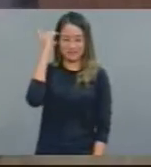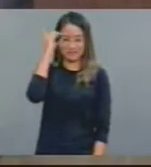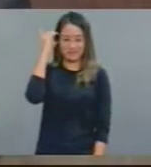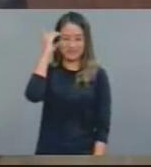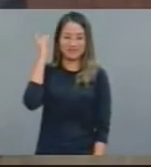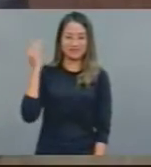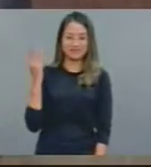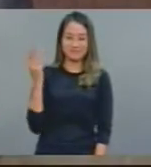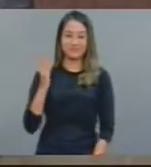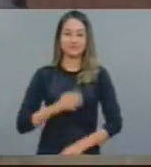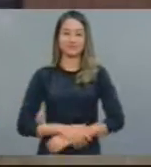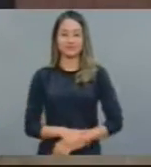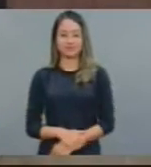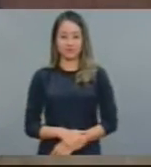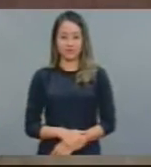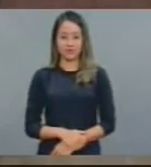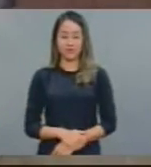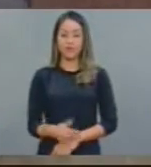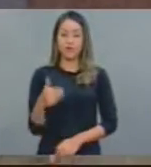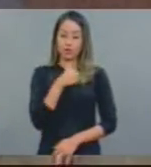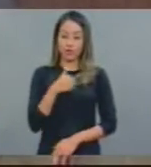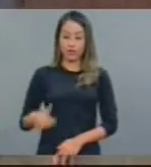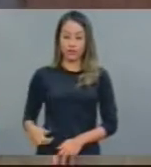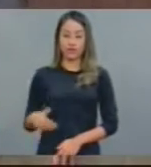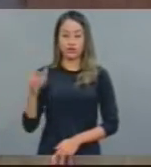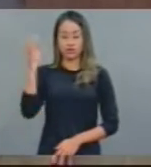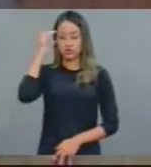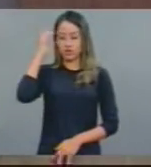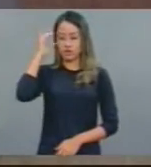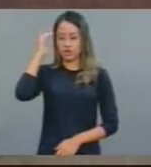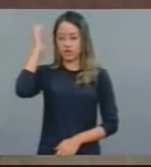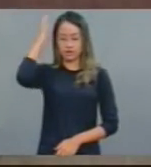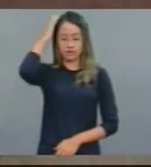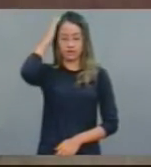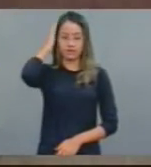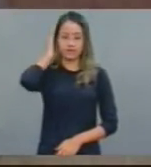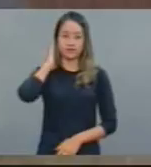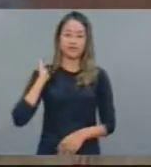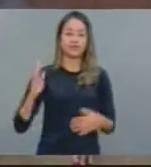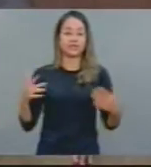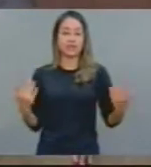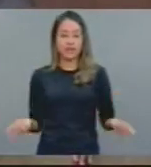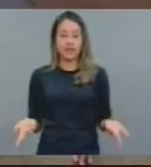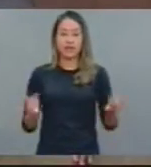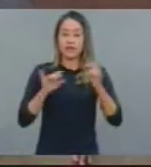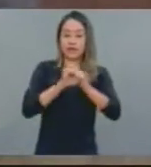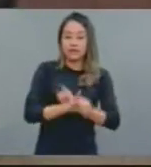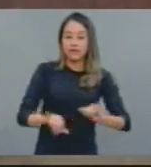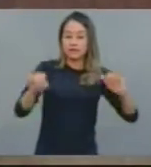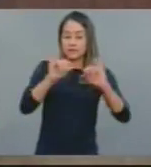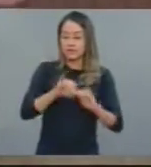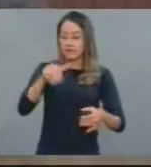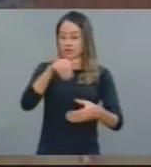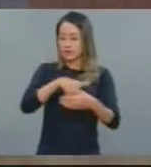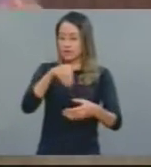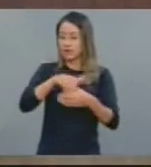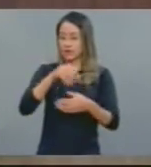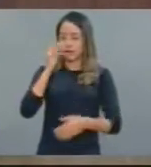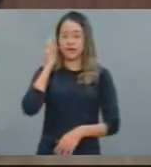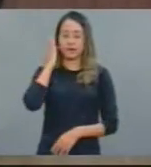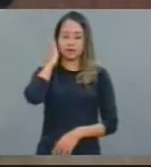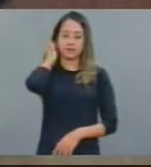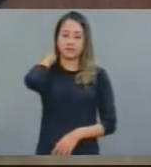isso? O governo Dilma, que durante a campanha, ela, a